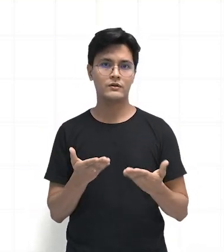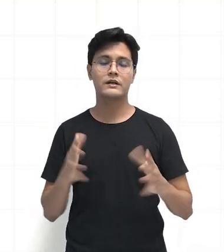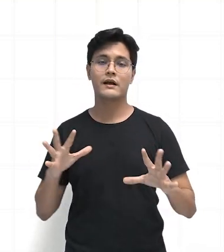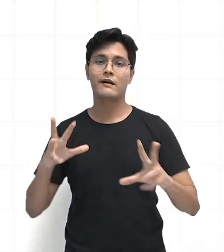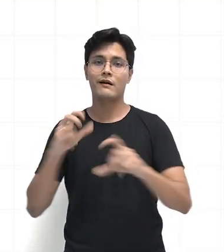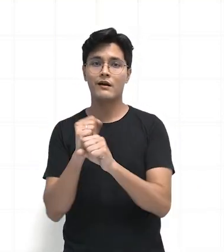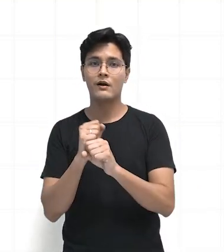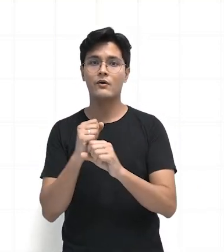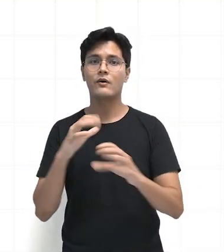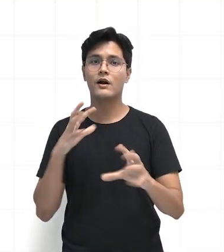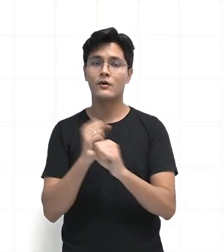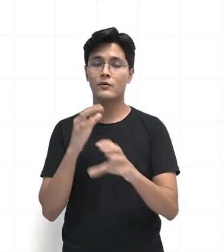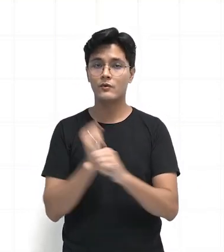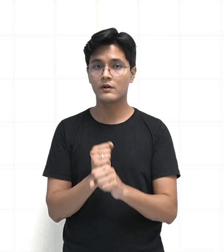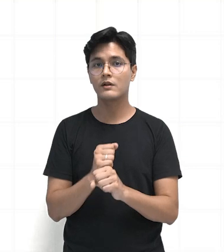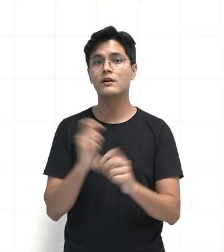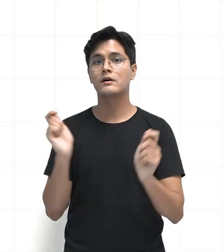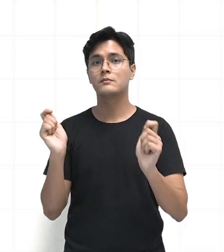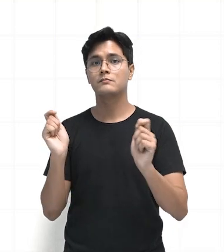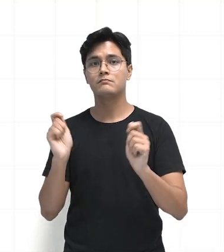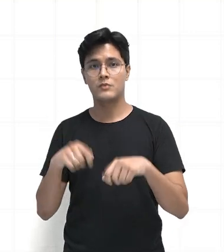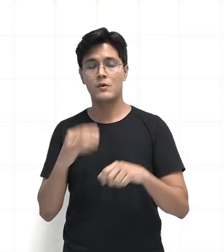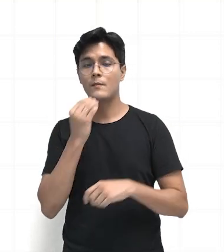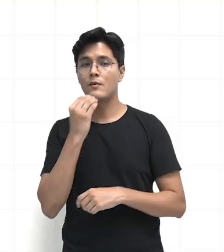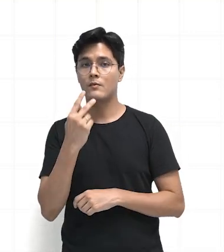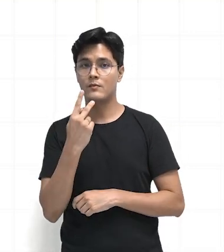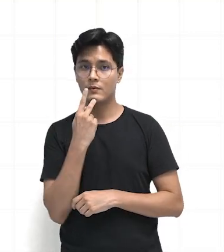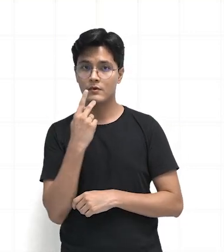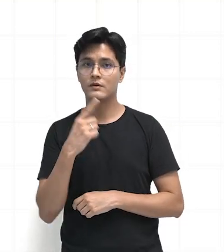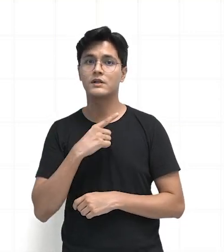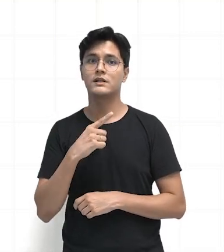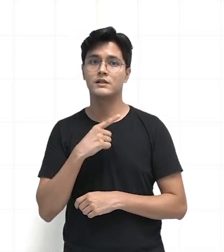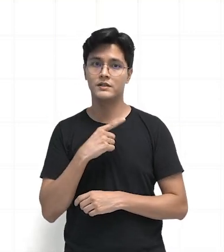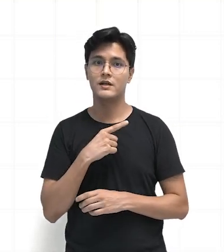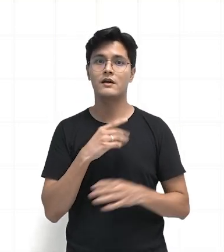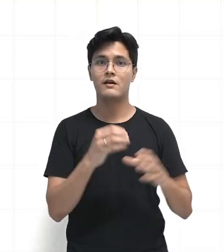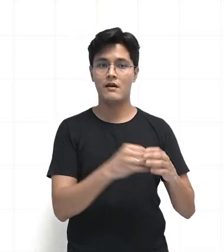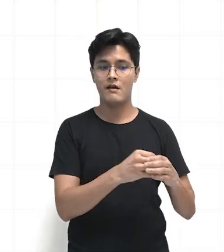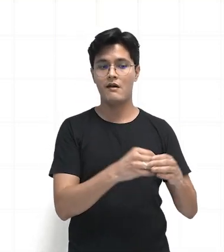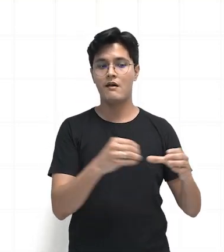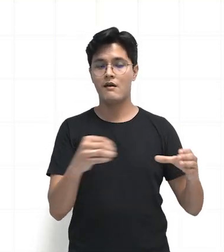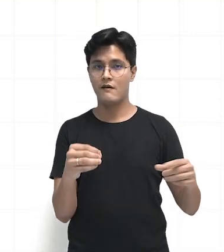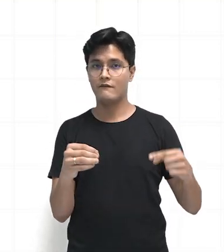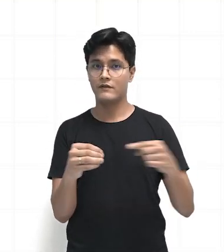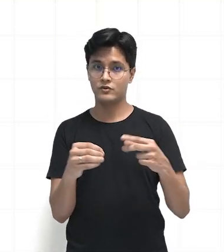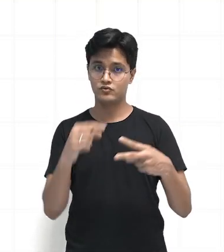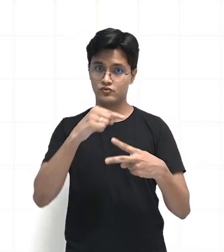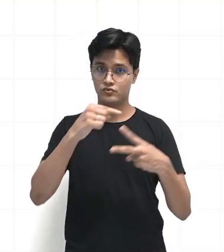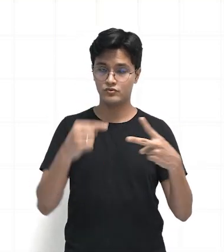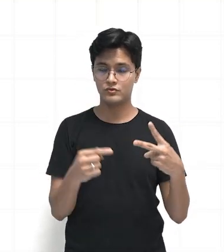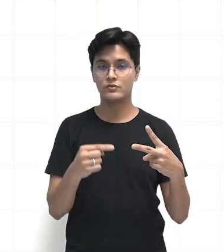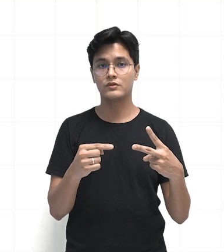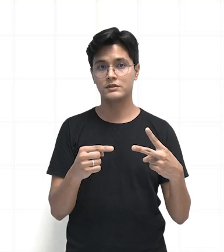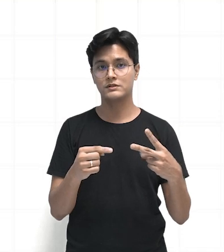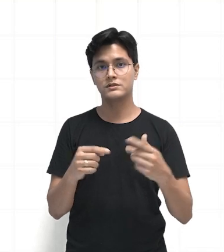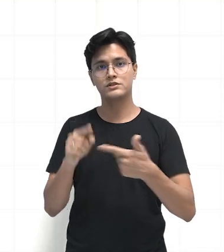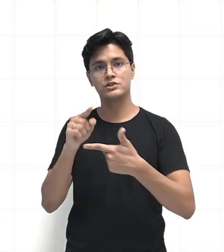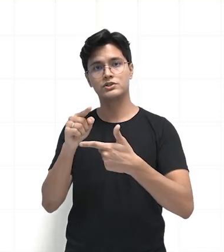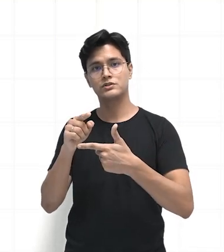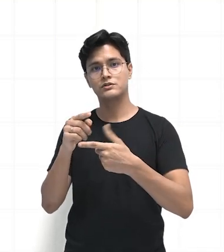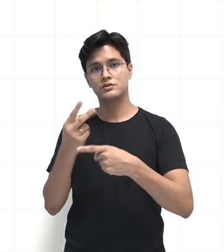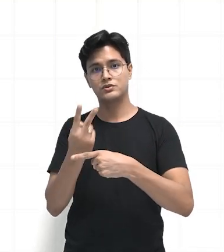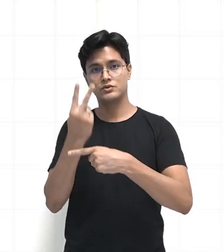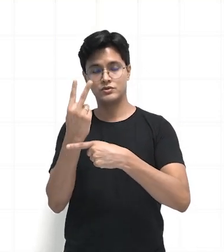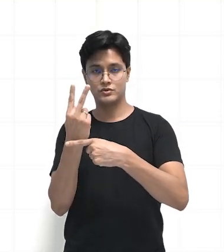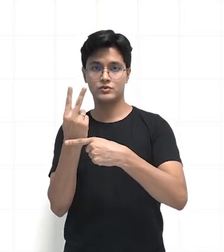calcular a probabilidade, que é os casos favoráveis, 2 casos só, dividido pelo